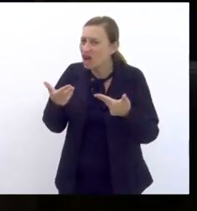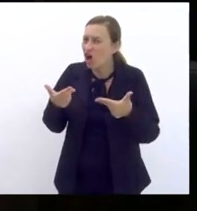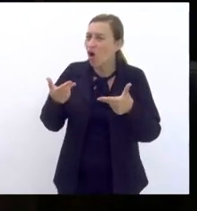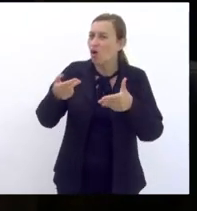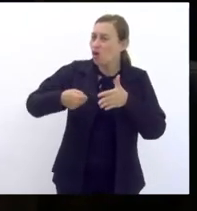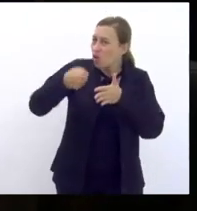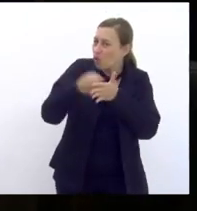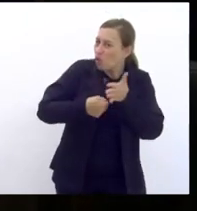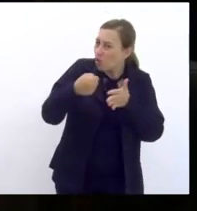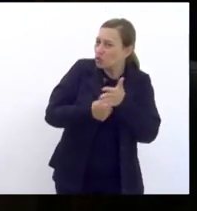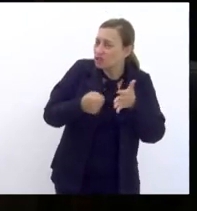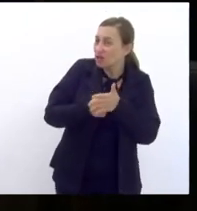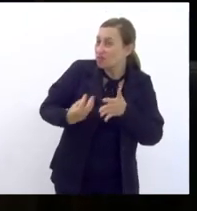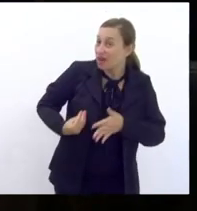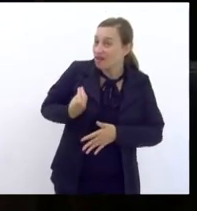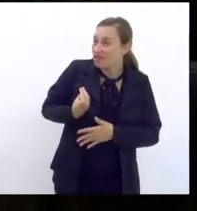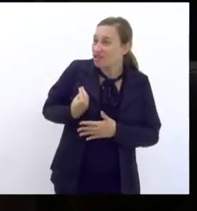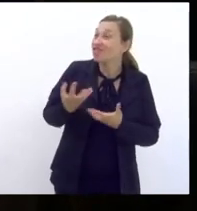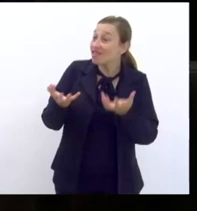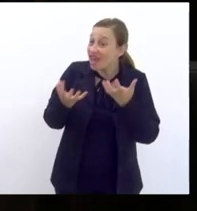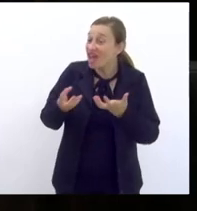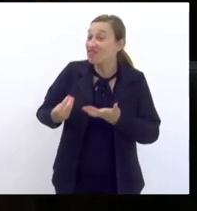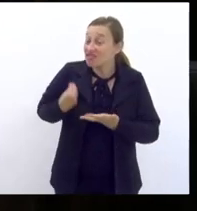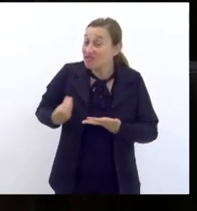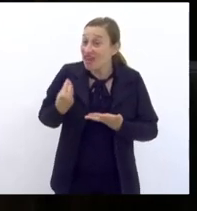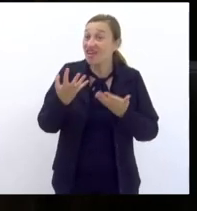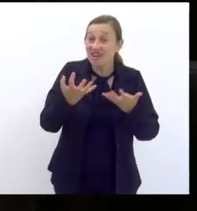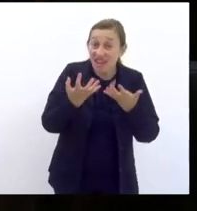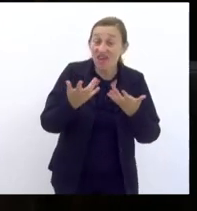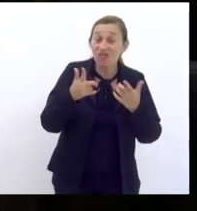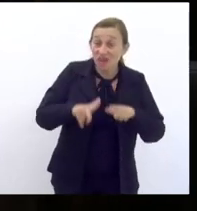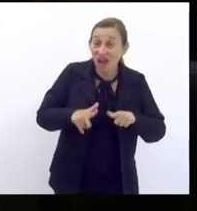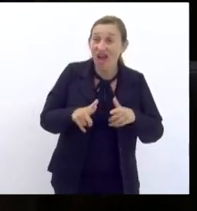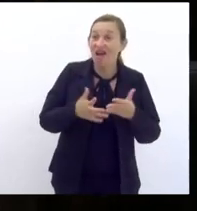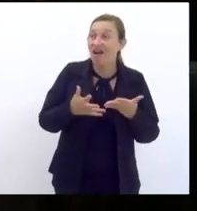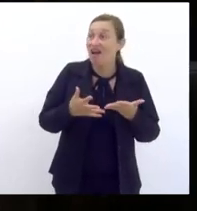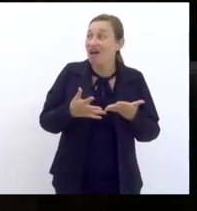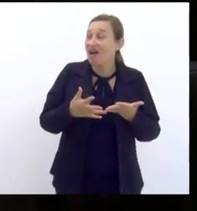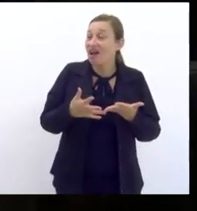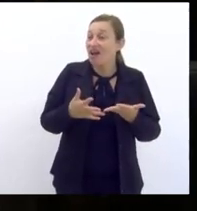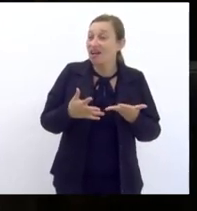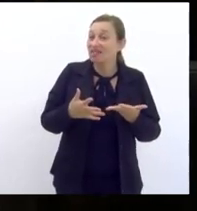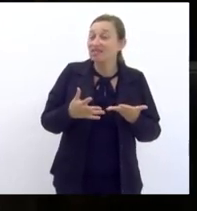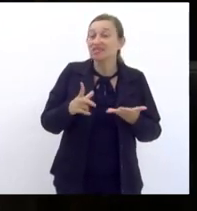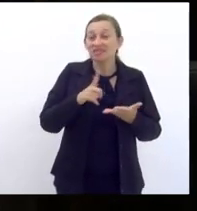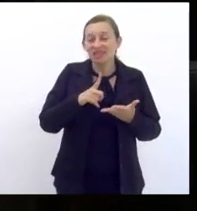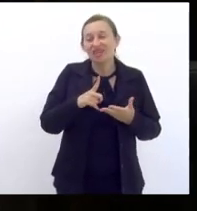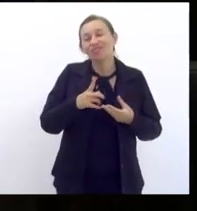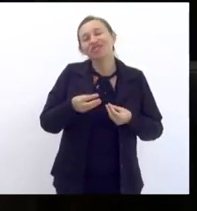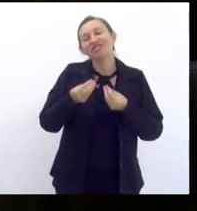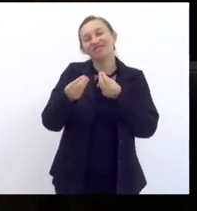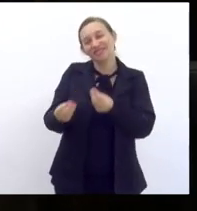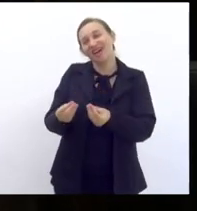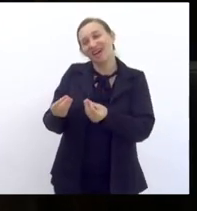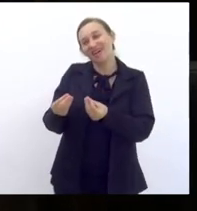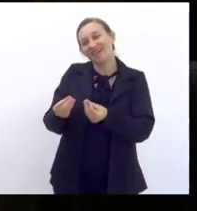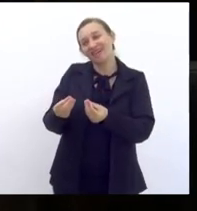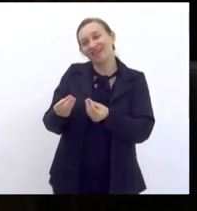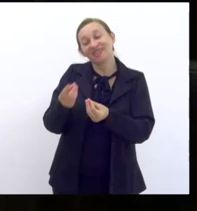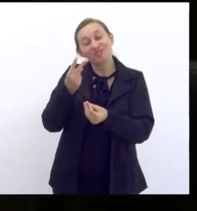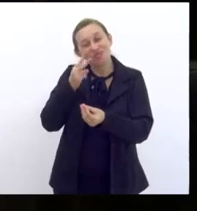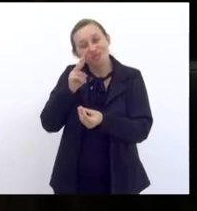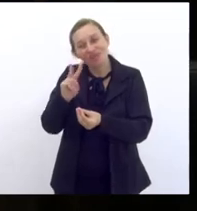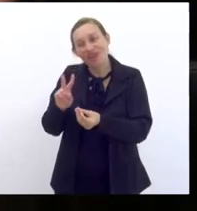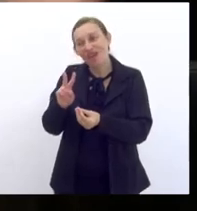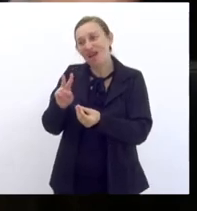pela vida né E eles querem viver eles querem o espaço podemos que dá isso temos que ganhar por esses animais